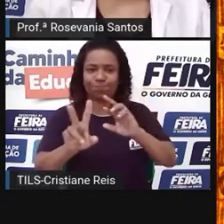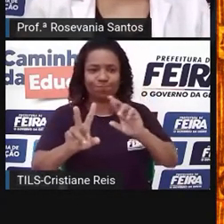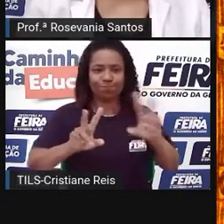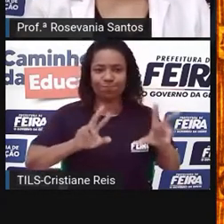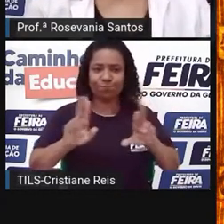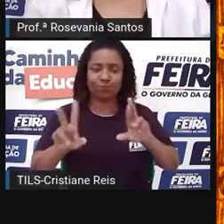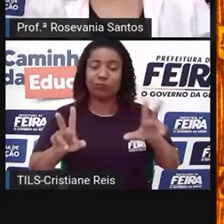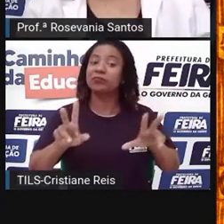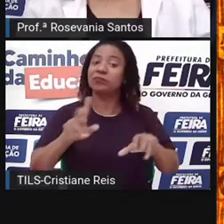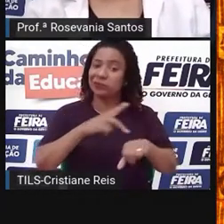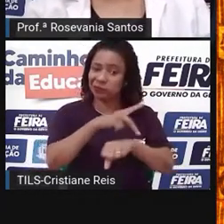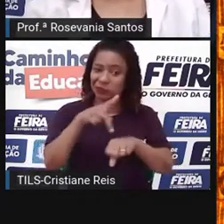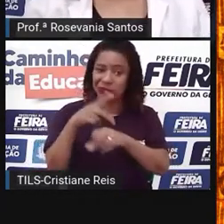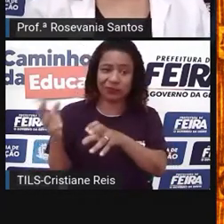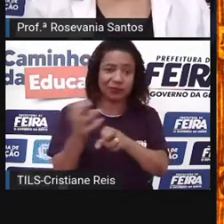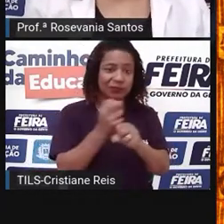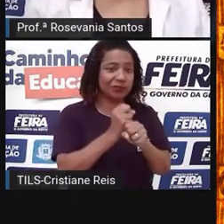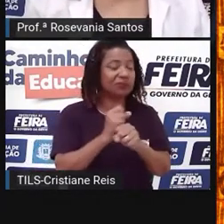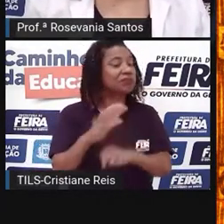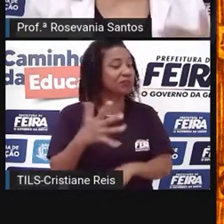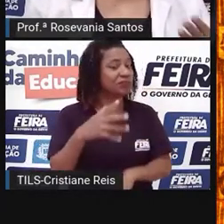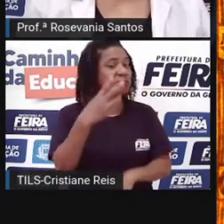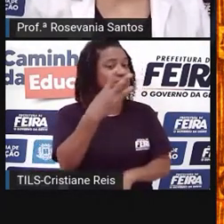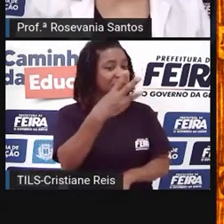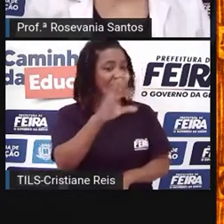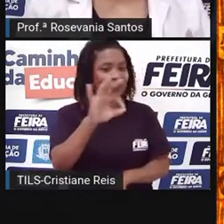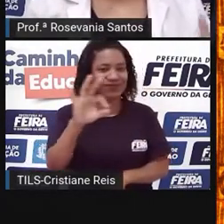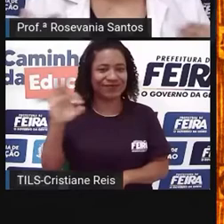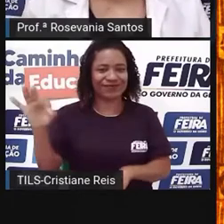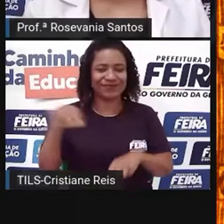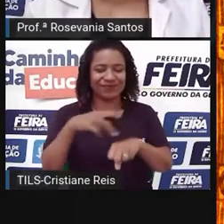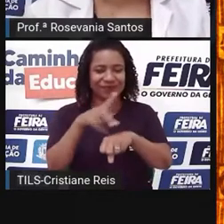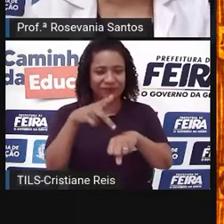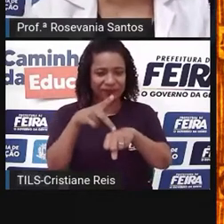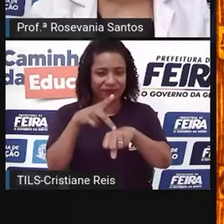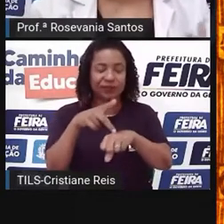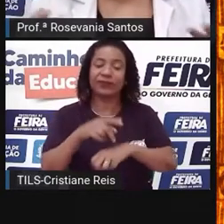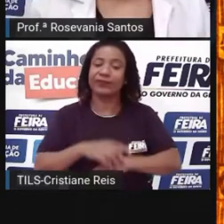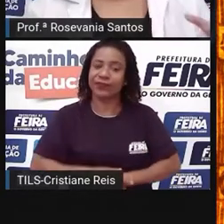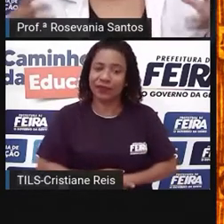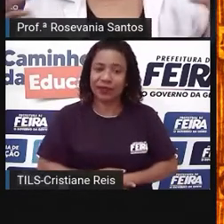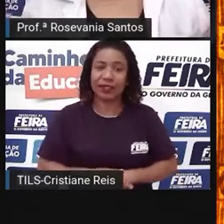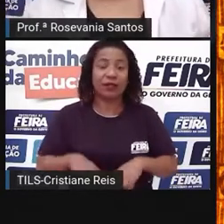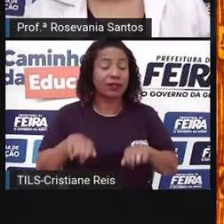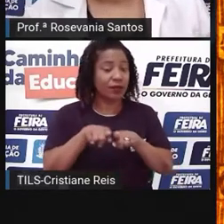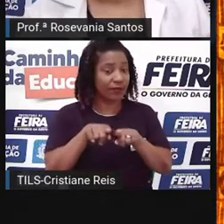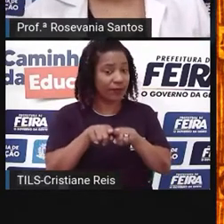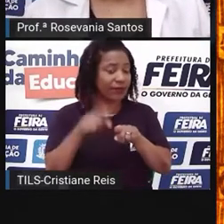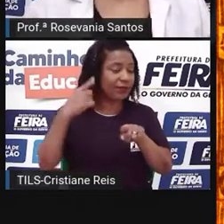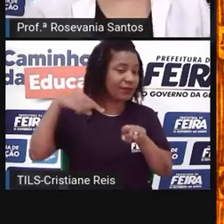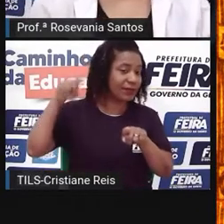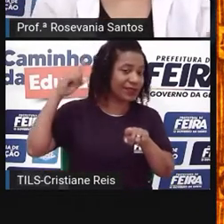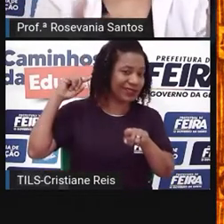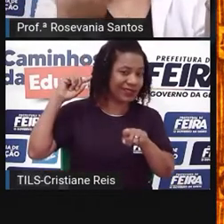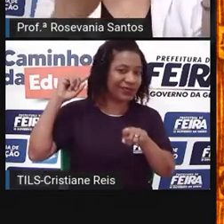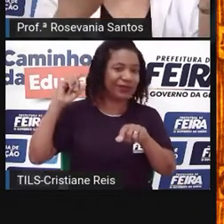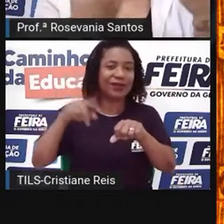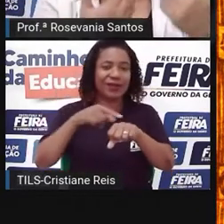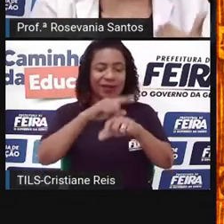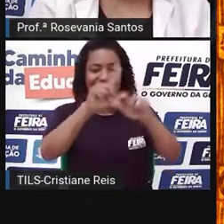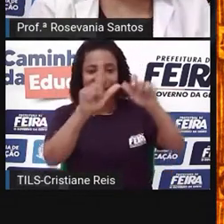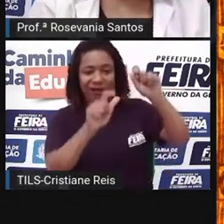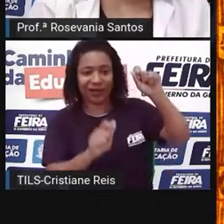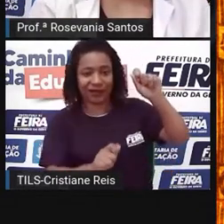de 300 países na África. E também pelo fato dela ter sofrido, né, um grande processo de colonização, que